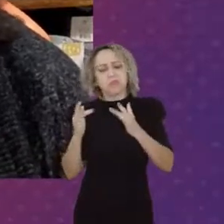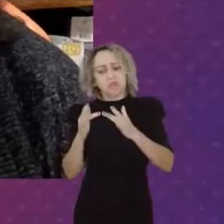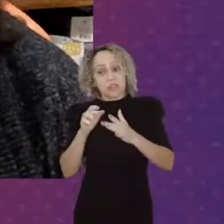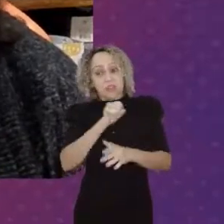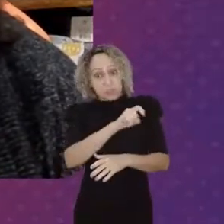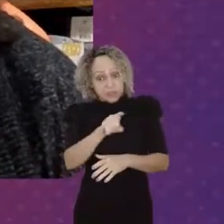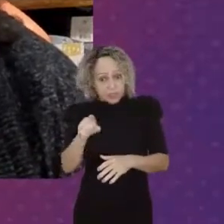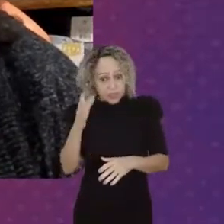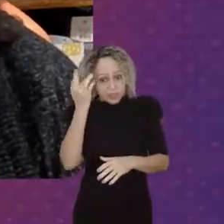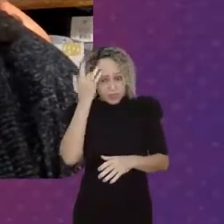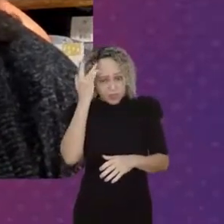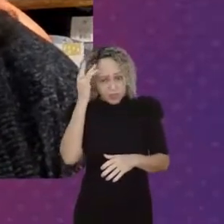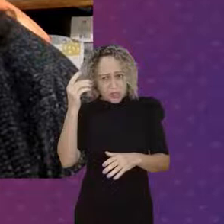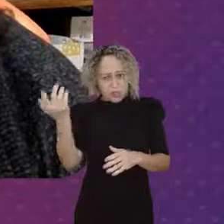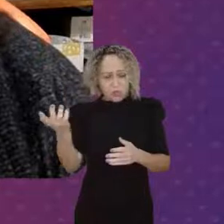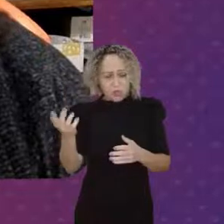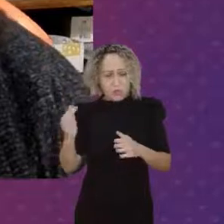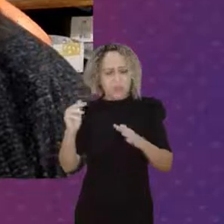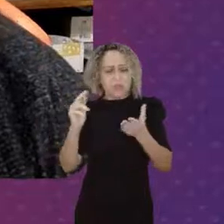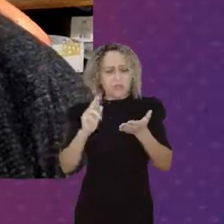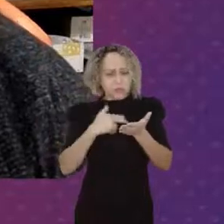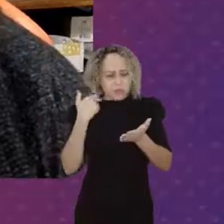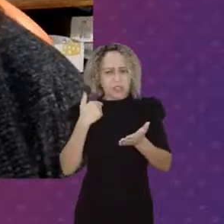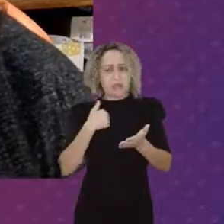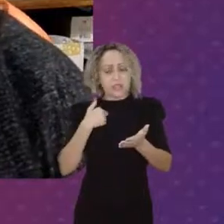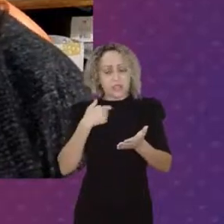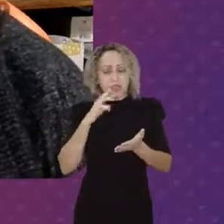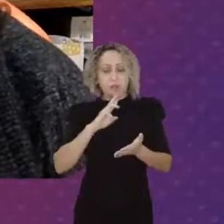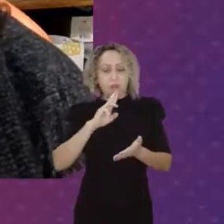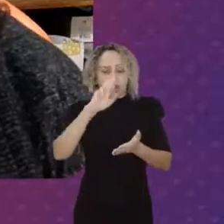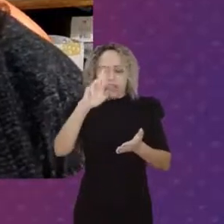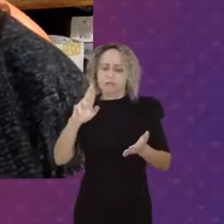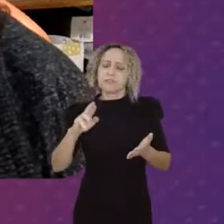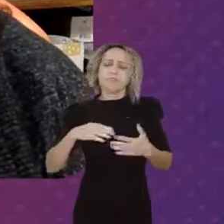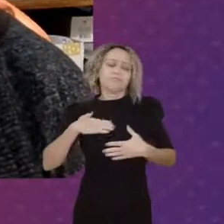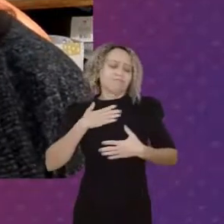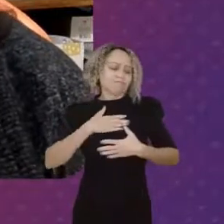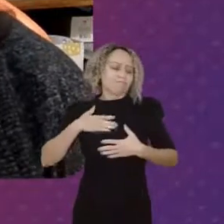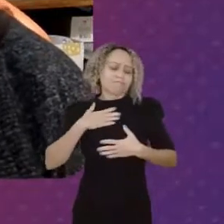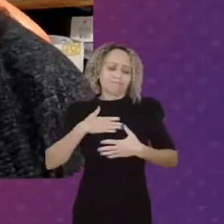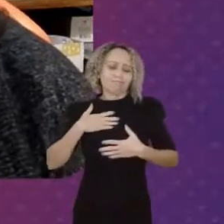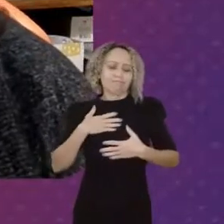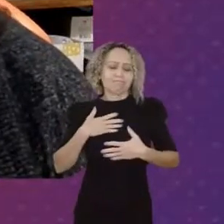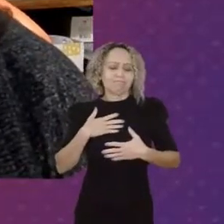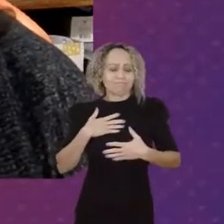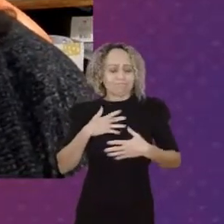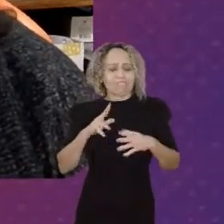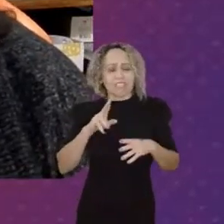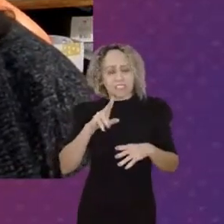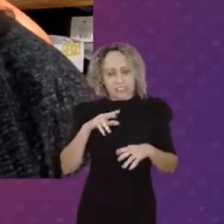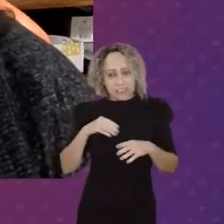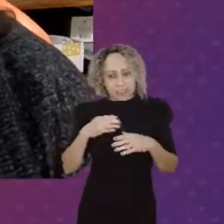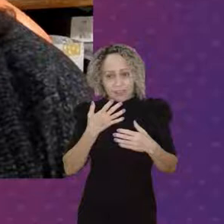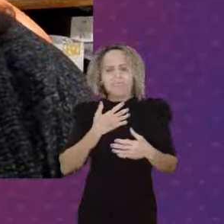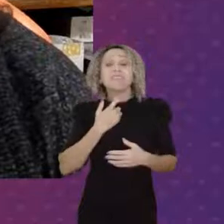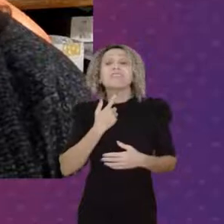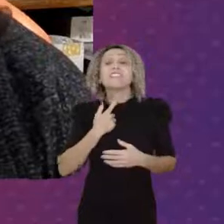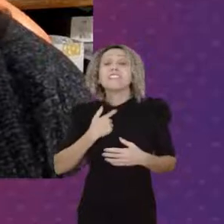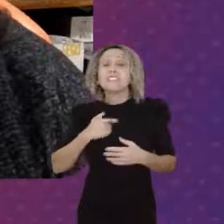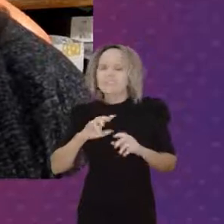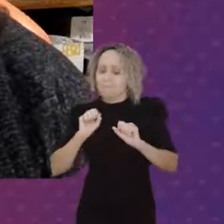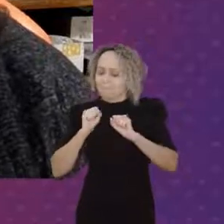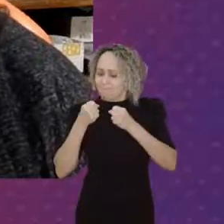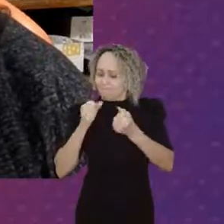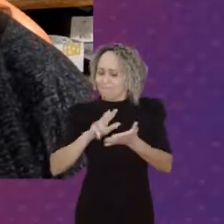dúvida, pode me mandar mensagem que eu vou responder com o maior prazer, e muita força nessa luta, companheira. A